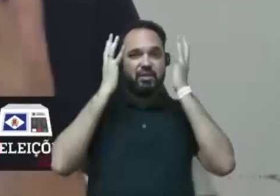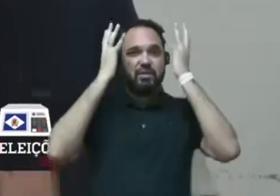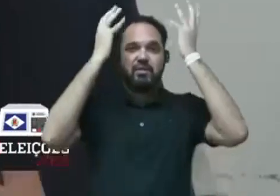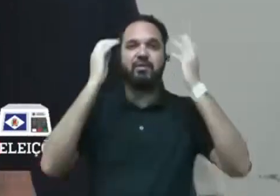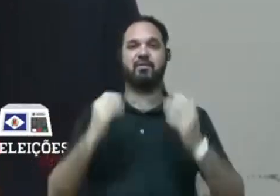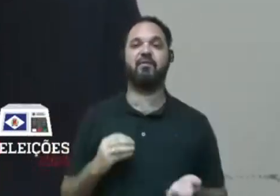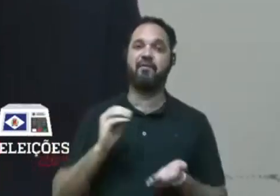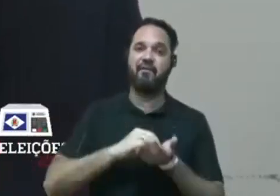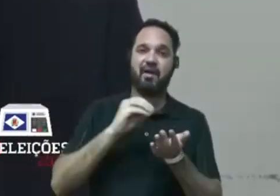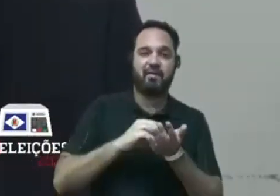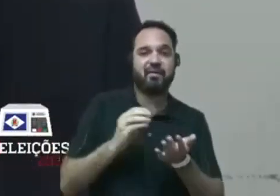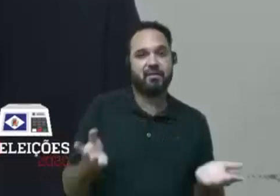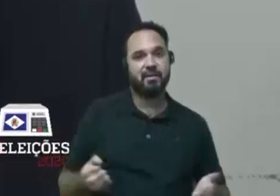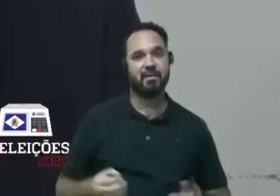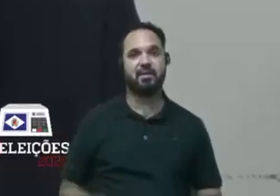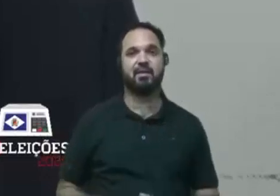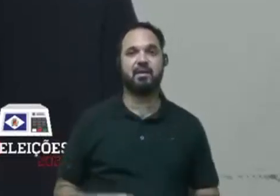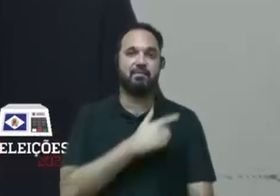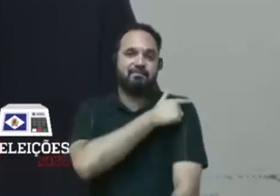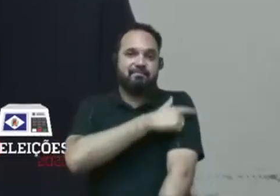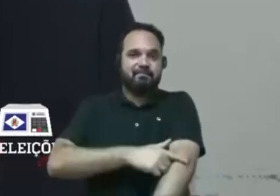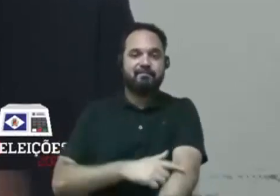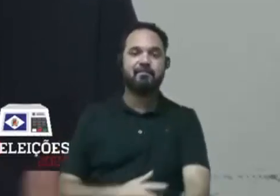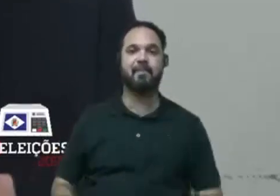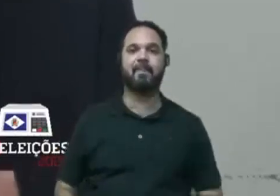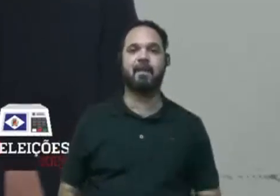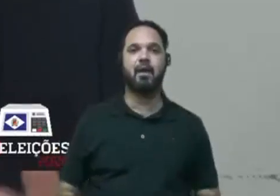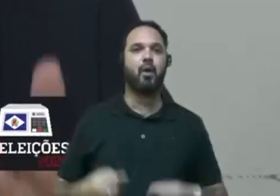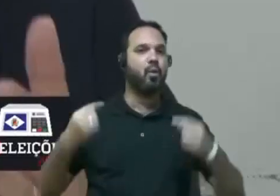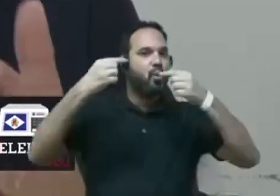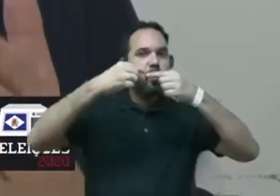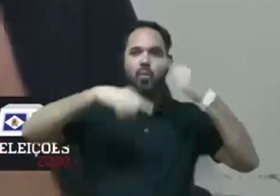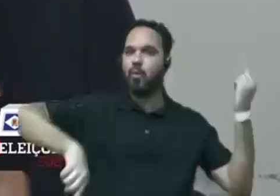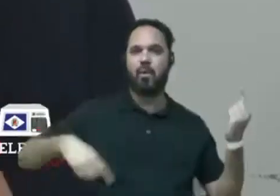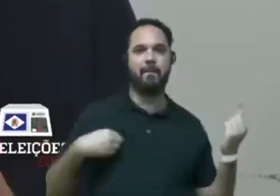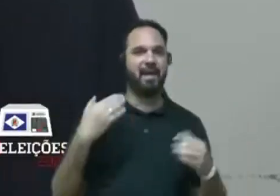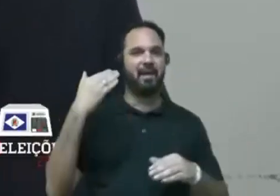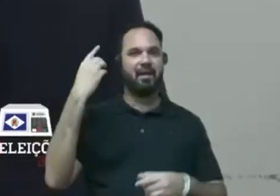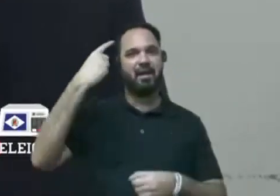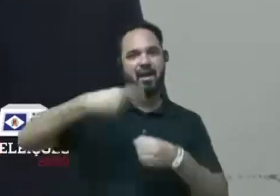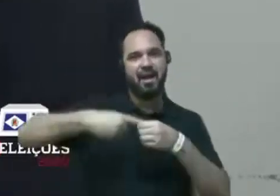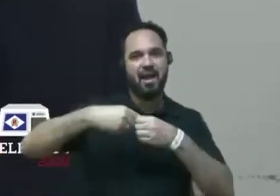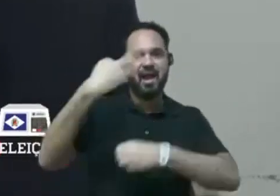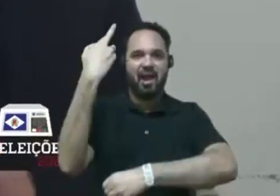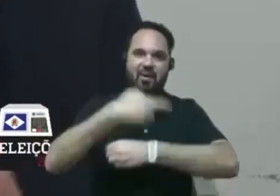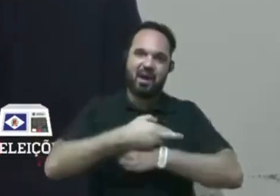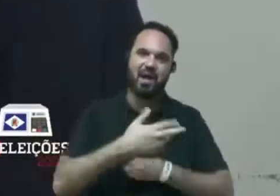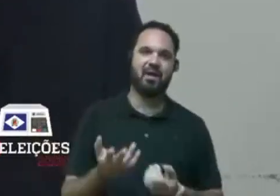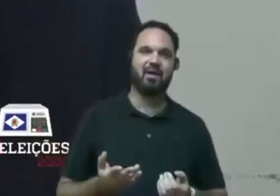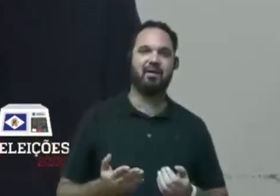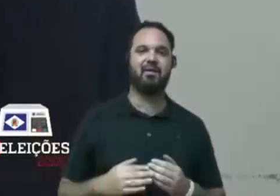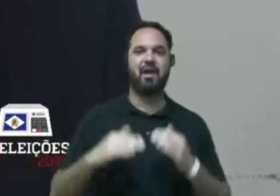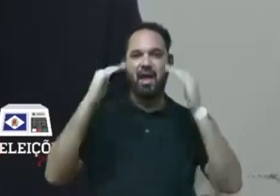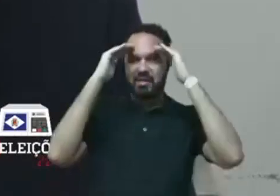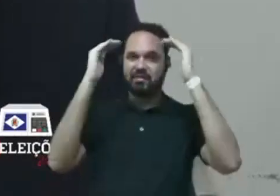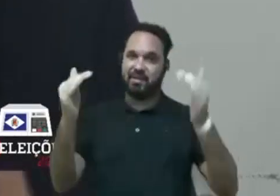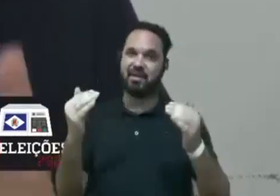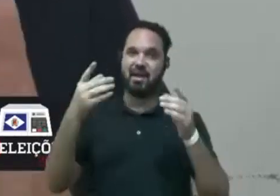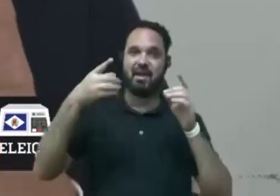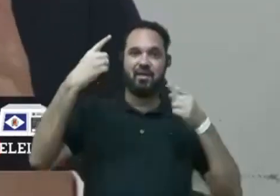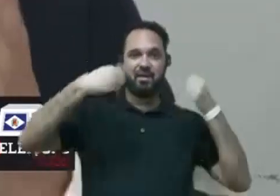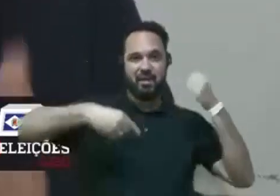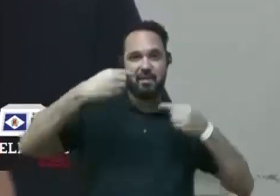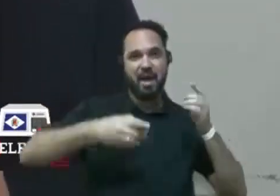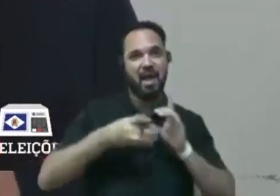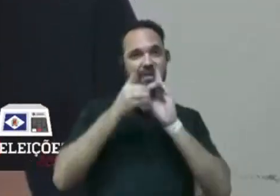a enormidade da cidade de Rio Claro Principalmente ao respeito que se debate democrático deveria